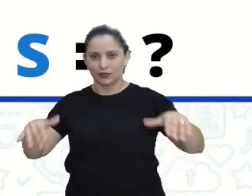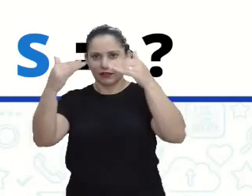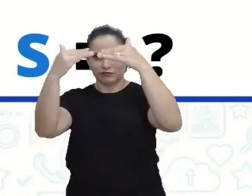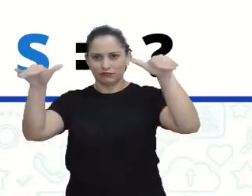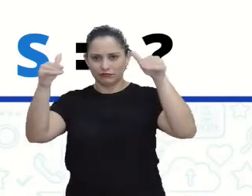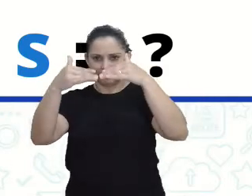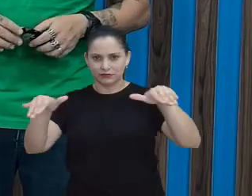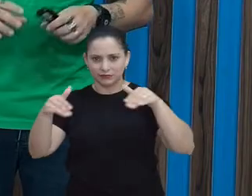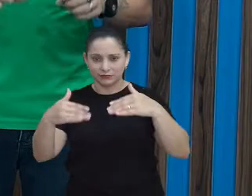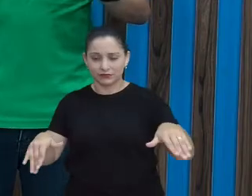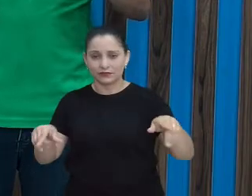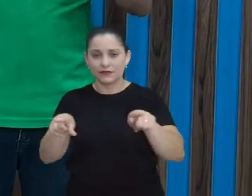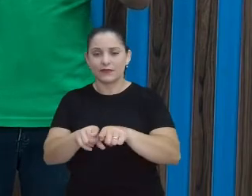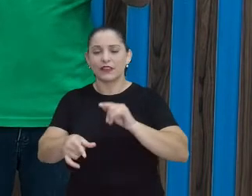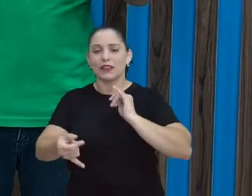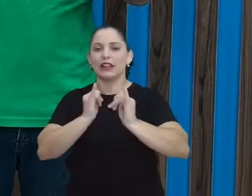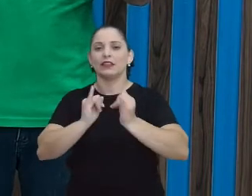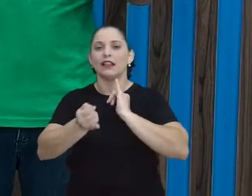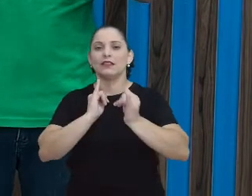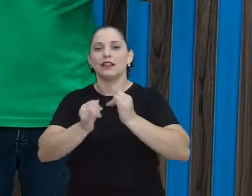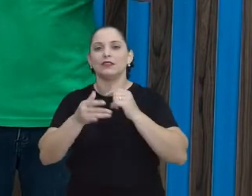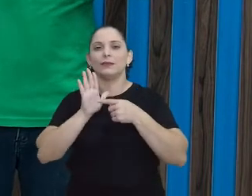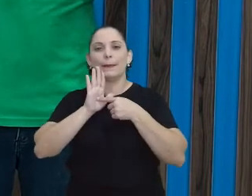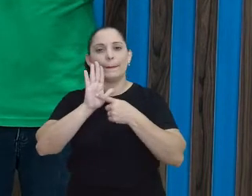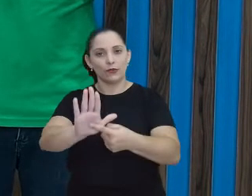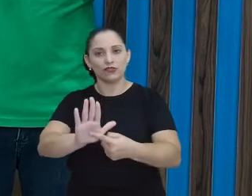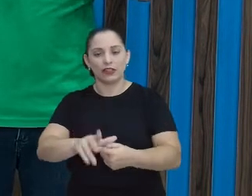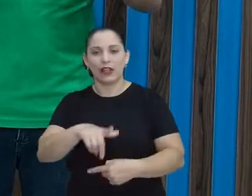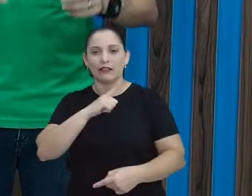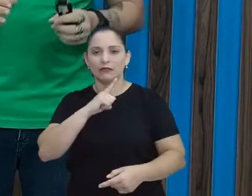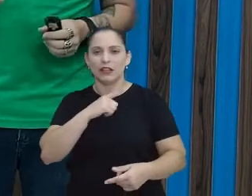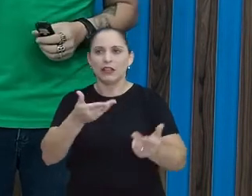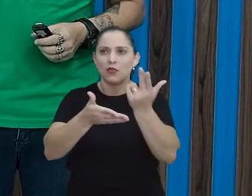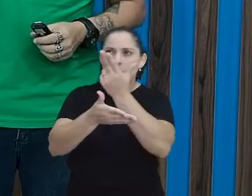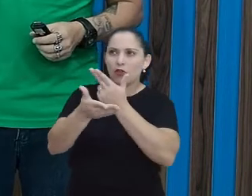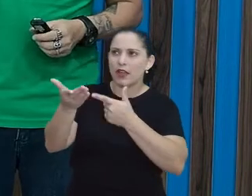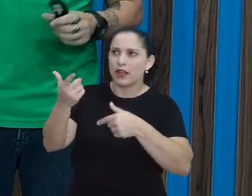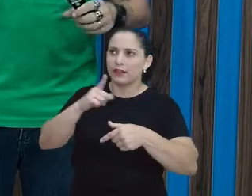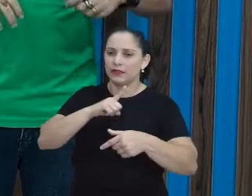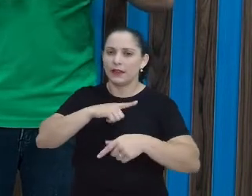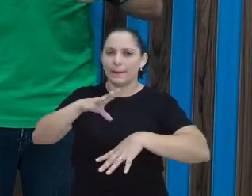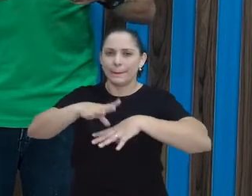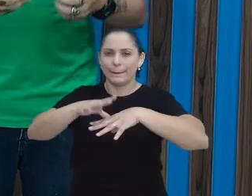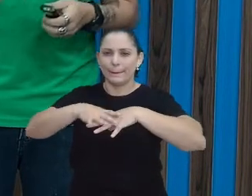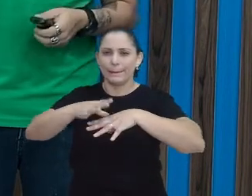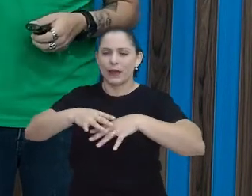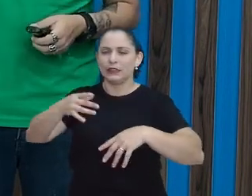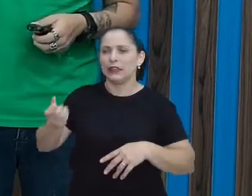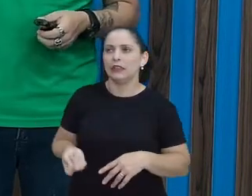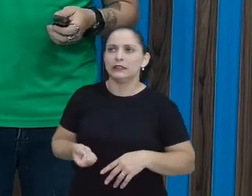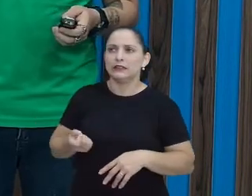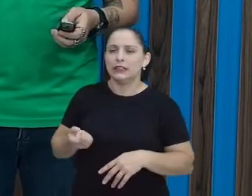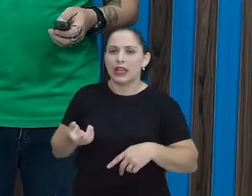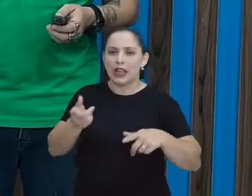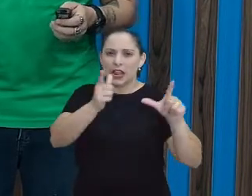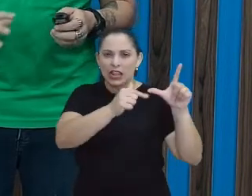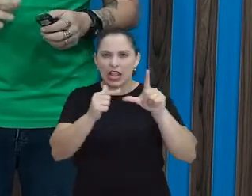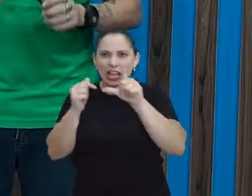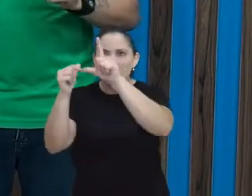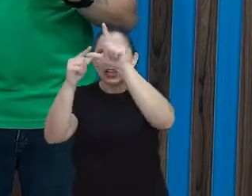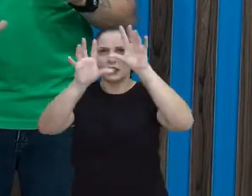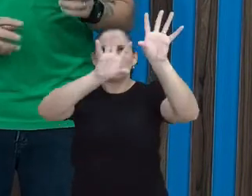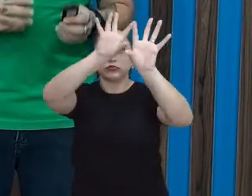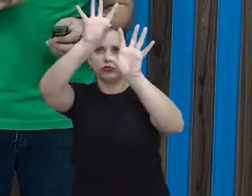né, Pedro, na internet que mostra resolver uma equação com desenhos assim, acha legal. Quando você coloca a letra, parece que é difícil, né? Ou